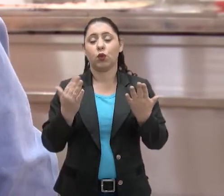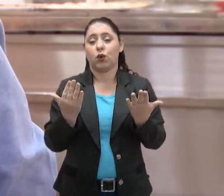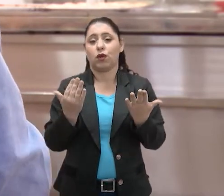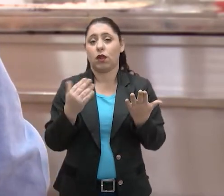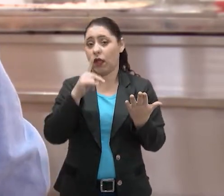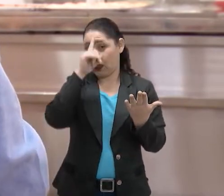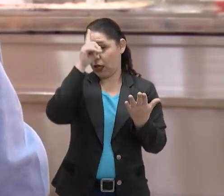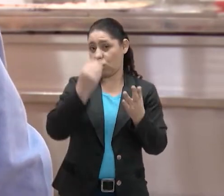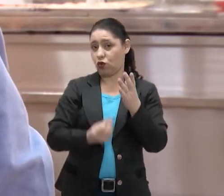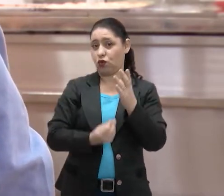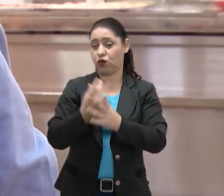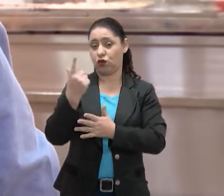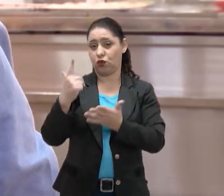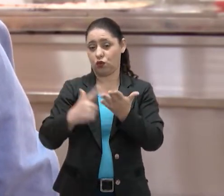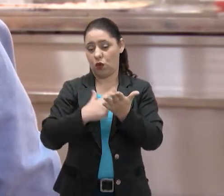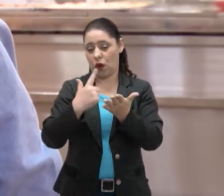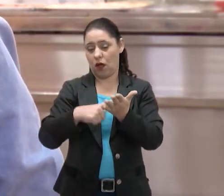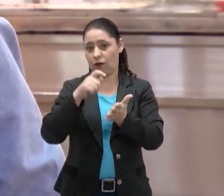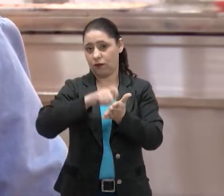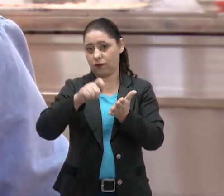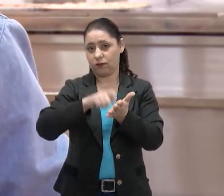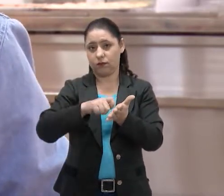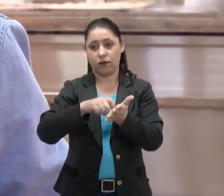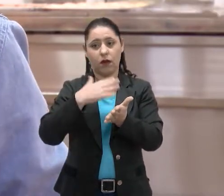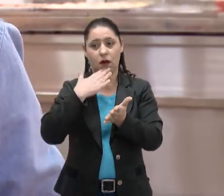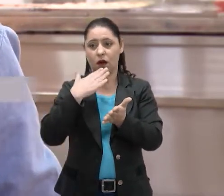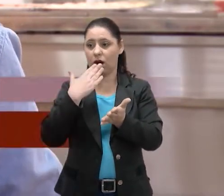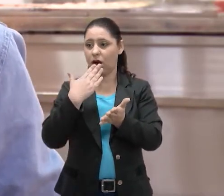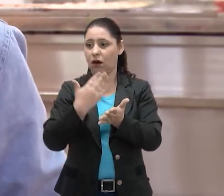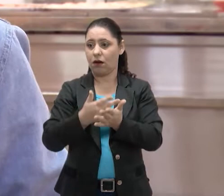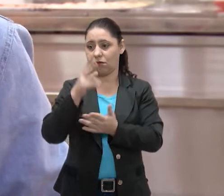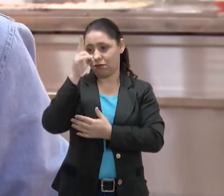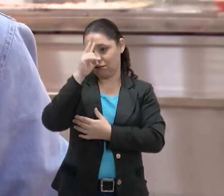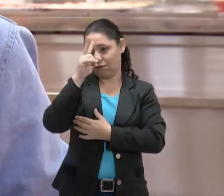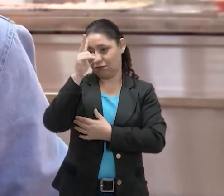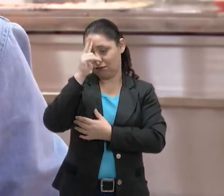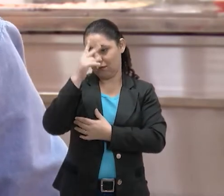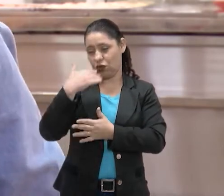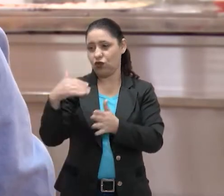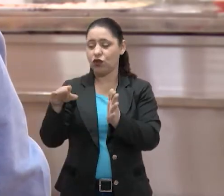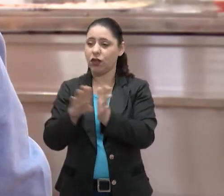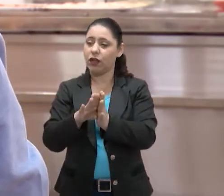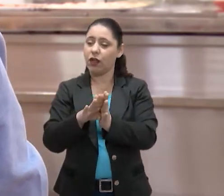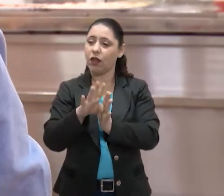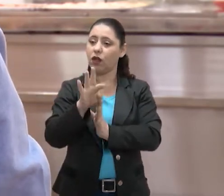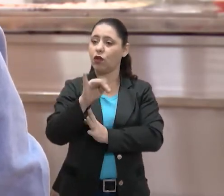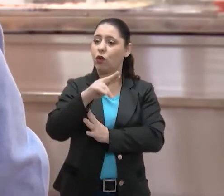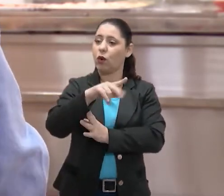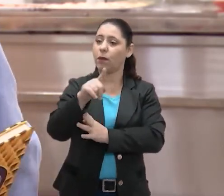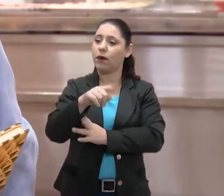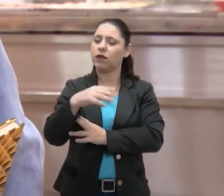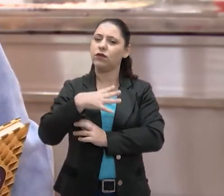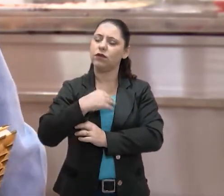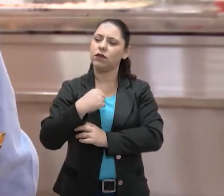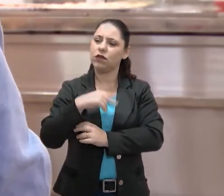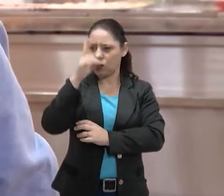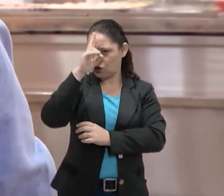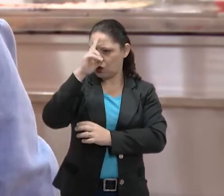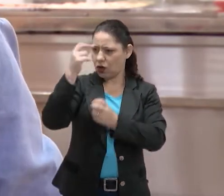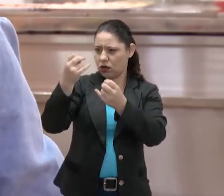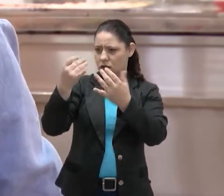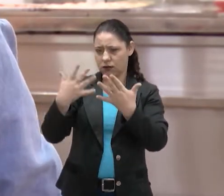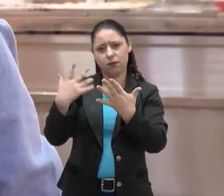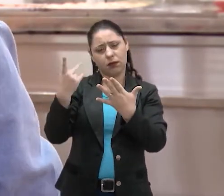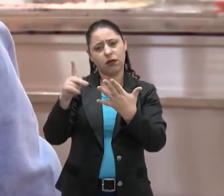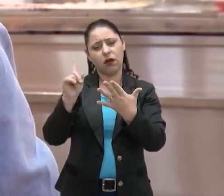E quando surgiu essa ideia, né, de escrever um livro, porque eu fiquei encantada com a história, eu cheguei para o Tomás Filho e falei, vocês não têm nenhuma história, né,